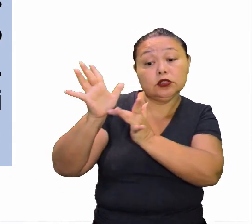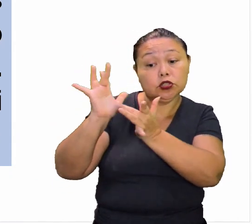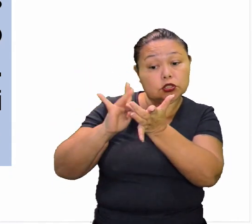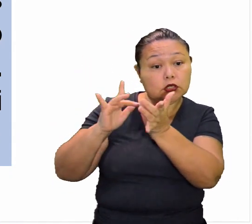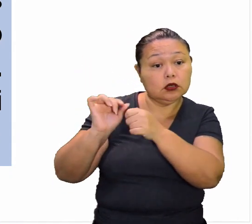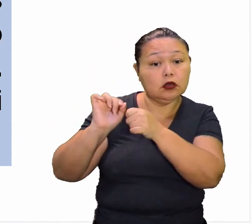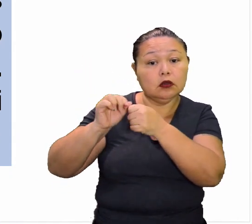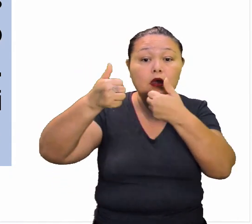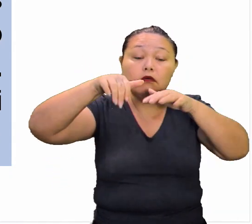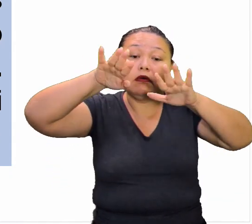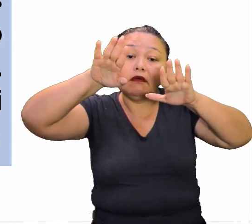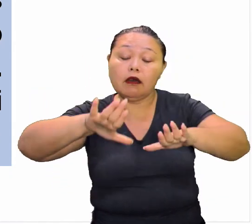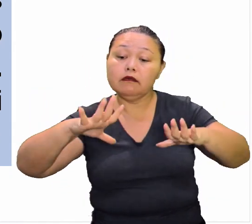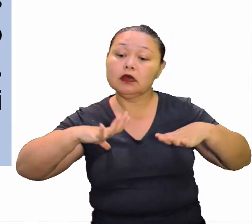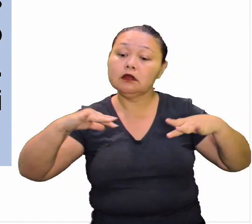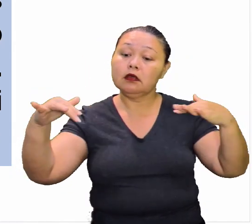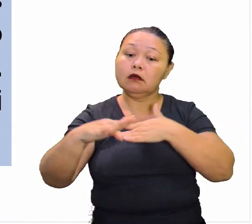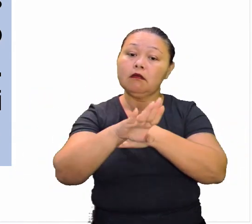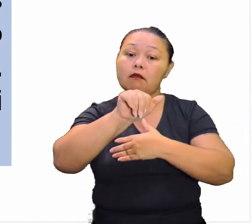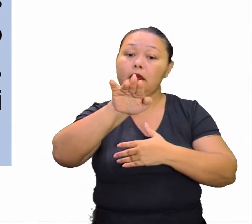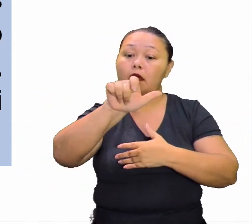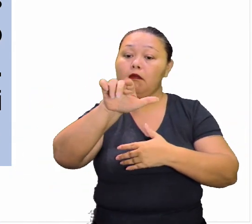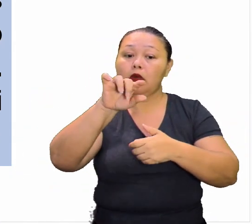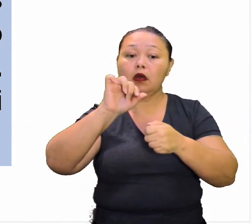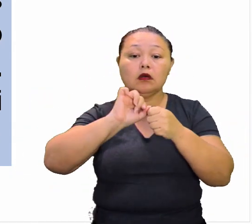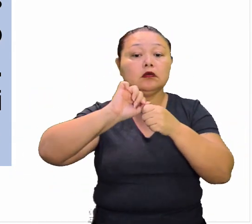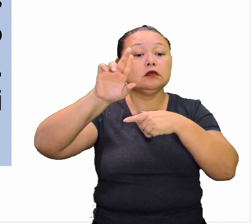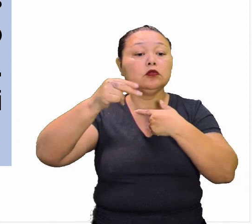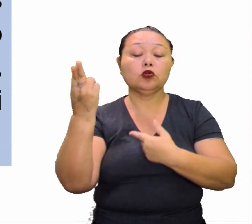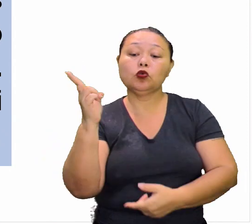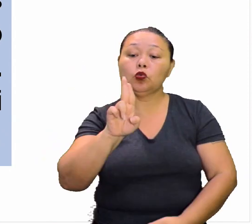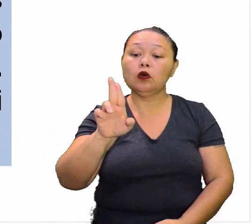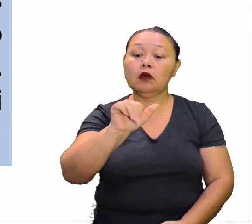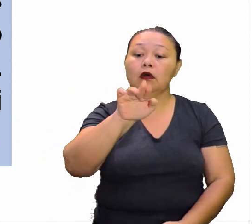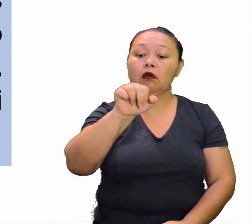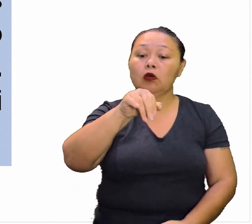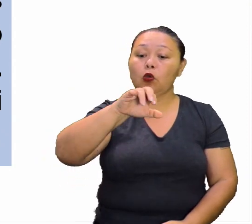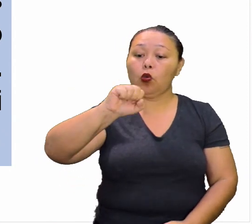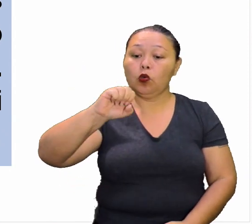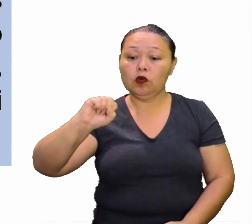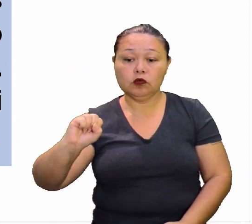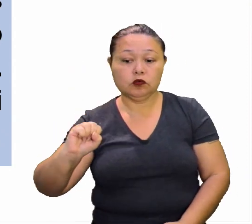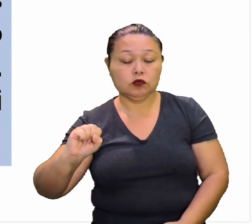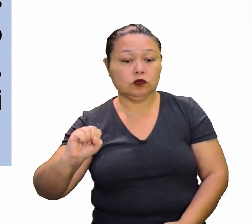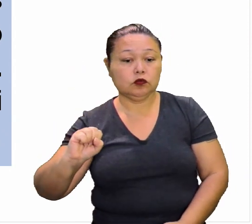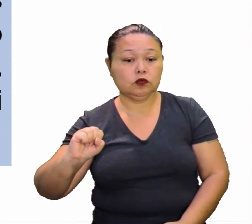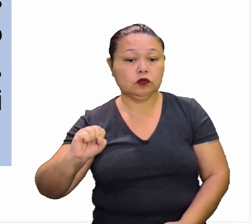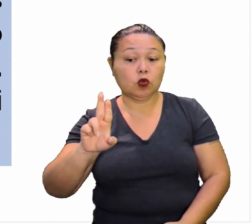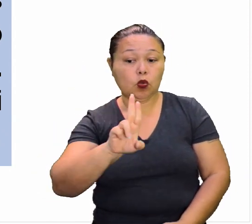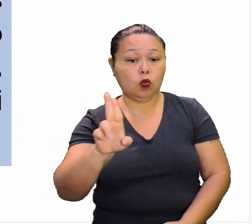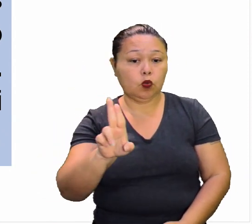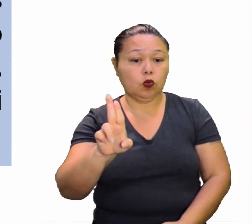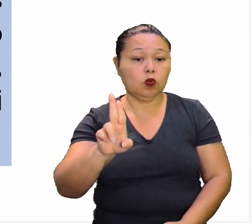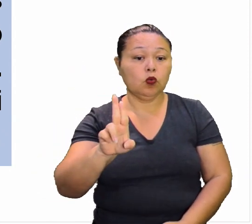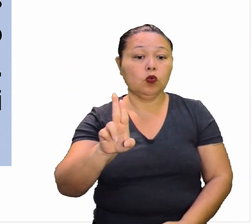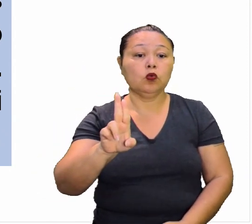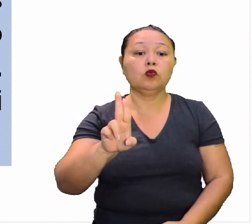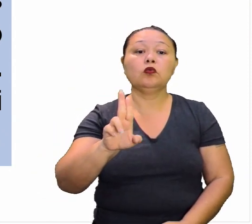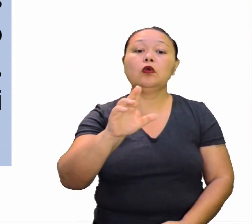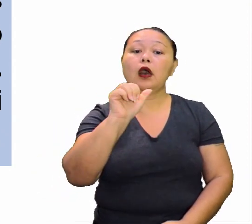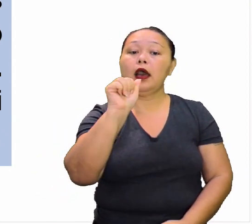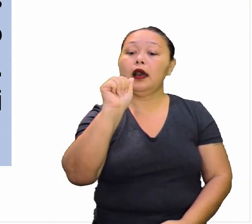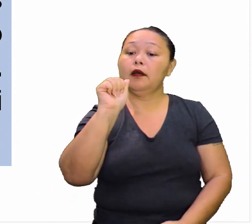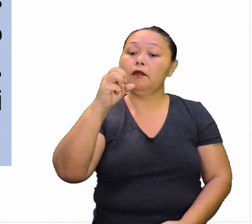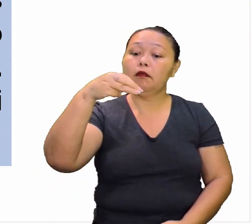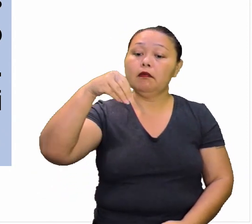estabelecer na cidade de Babilônia, sendo por isso denominado de babilônios. Os